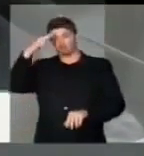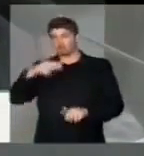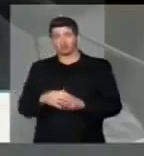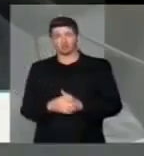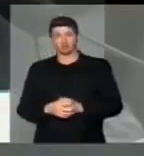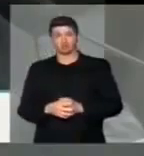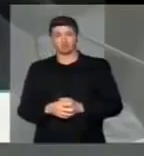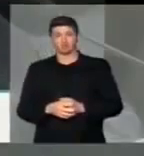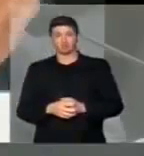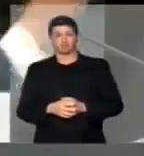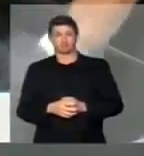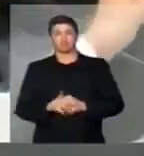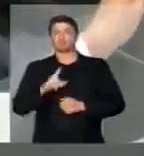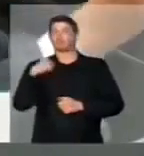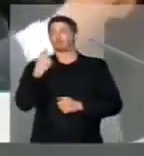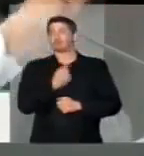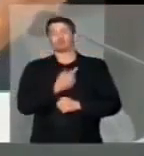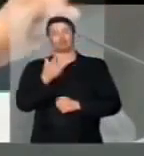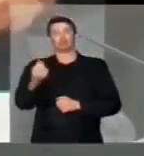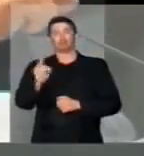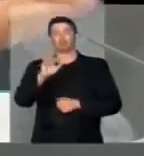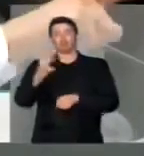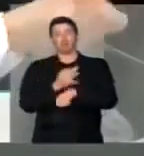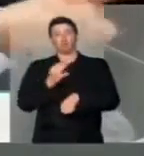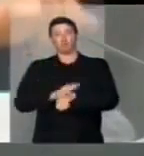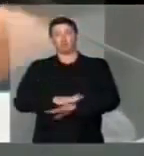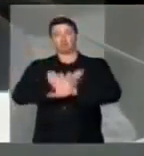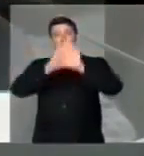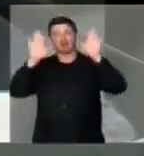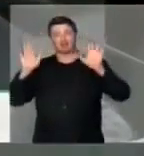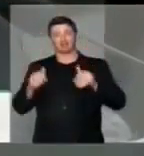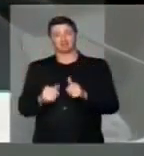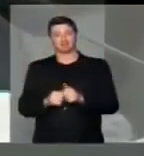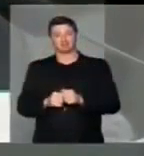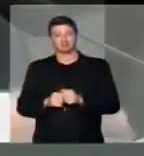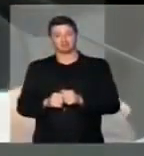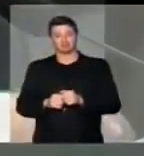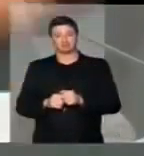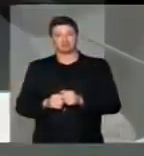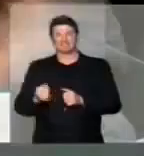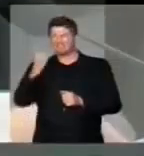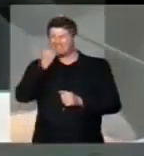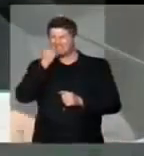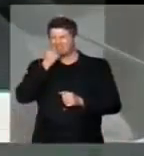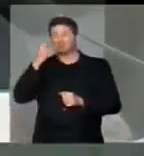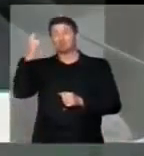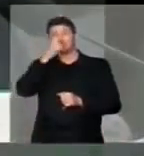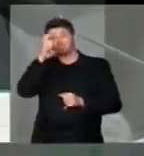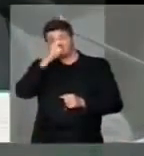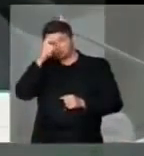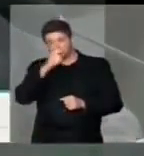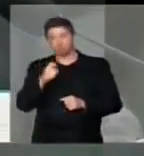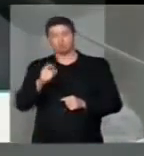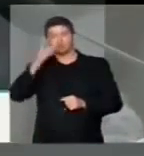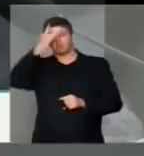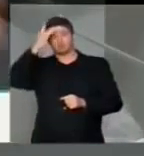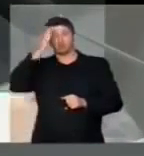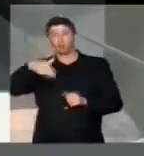com zelo ao dinheiro público. Quando eu vejo o ministro falar de direito de defesa, de falar